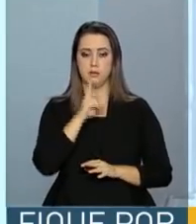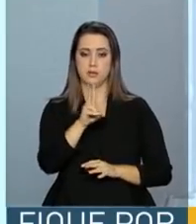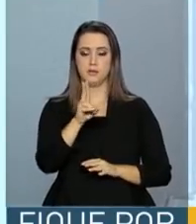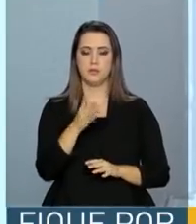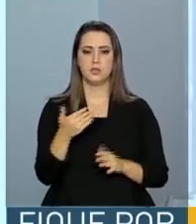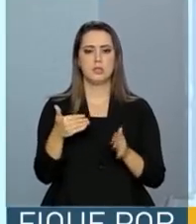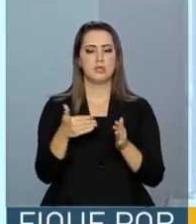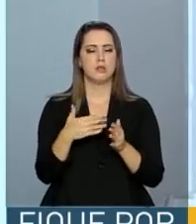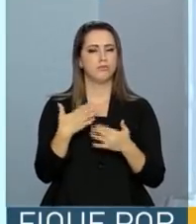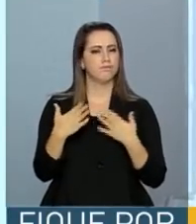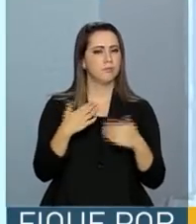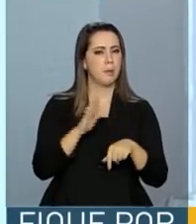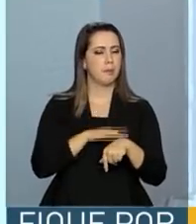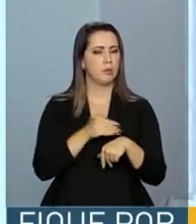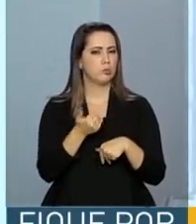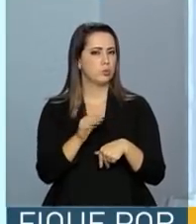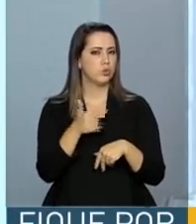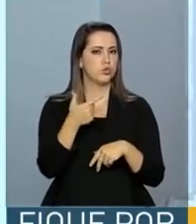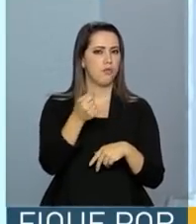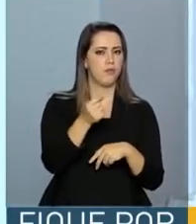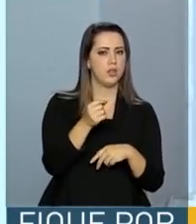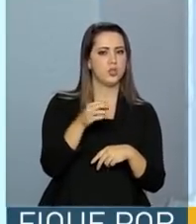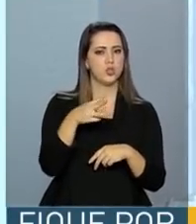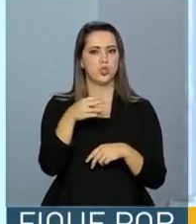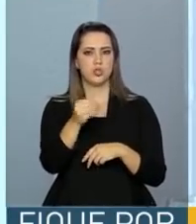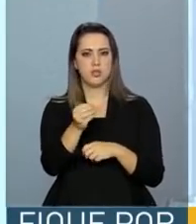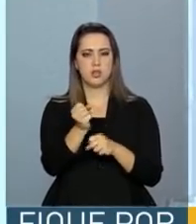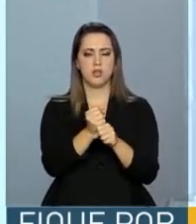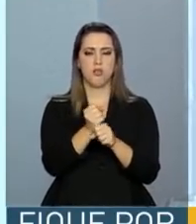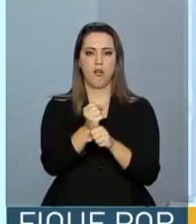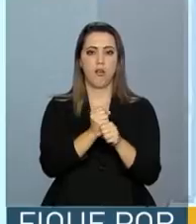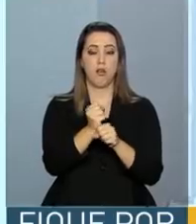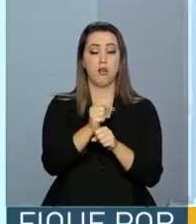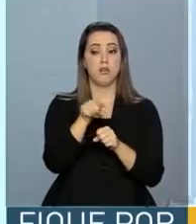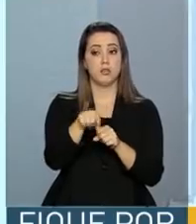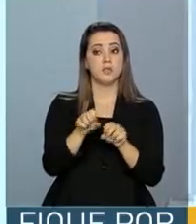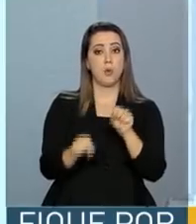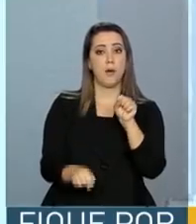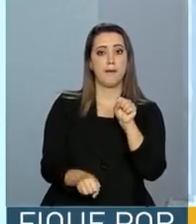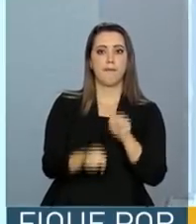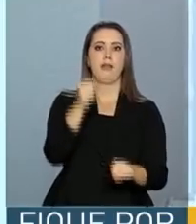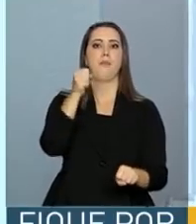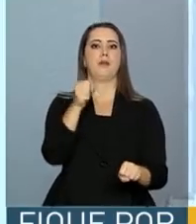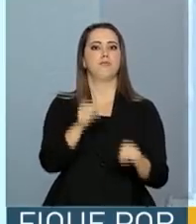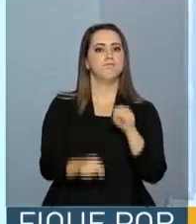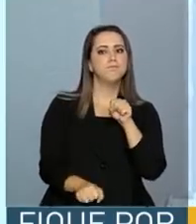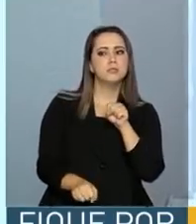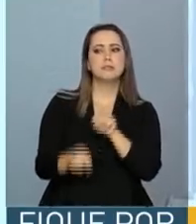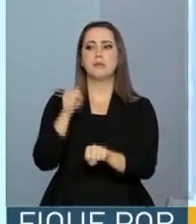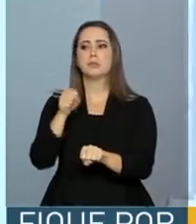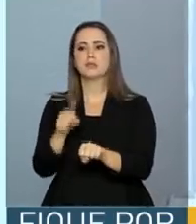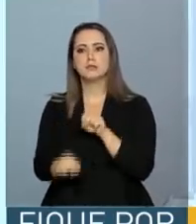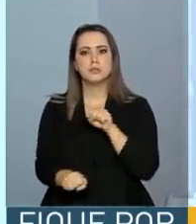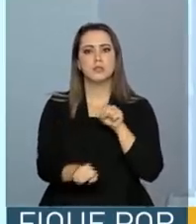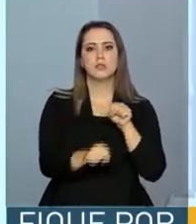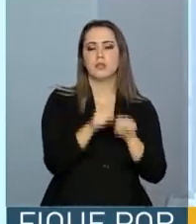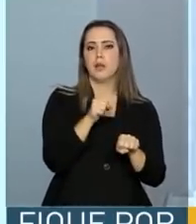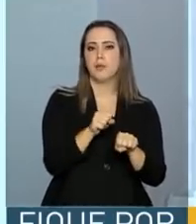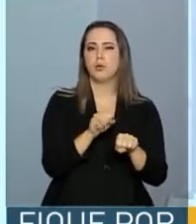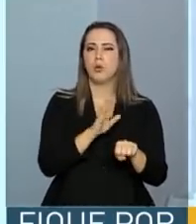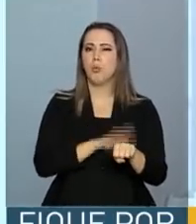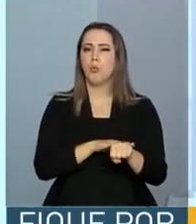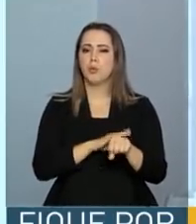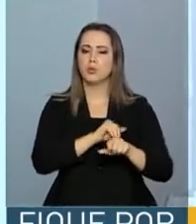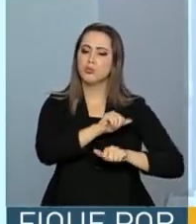cada 20 e 30 anos você tem um movimento que quebra as instituições pode ver 91 30 30 40 e 55 a